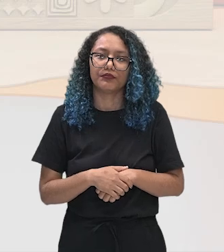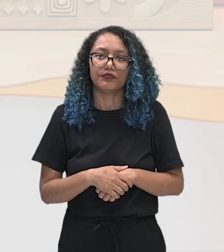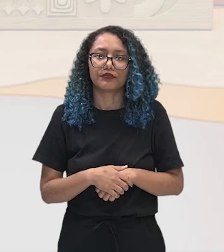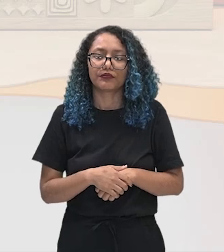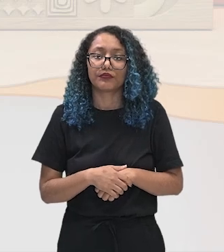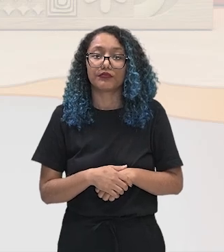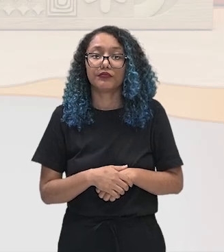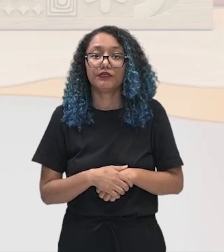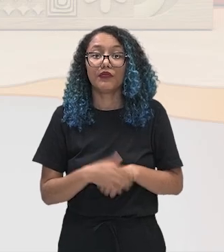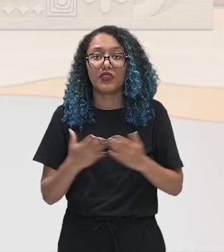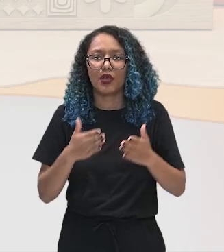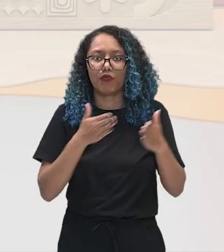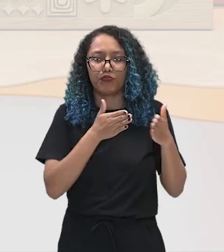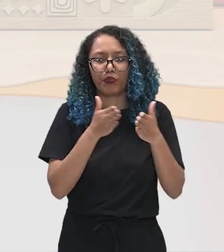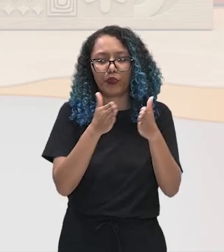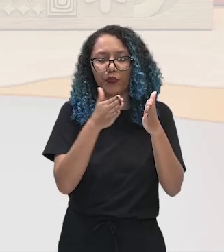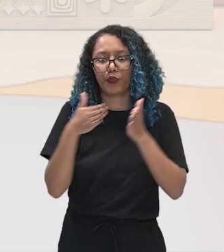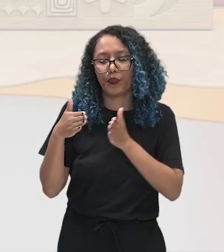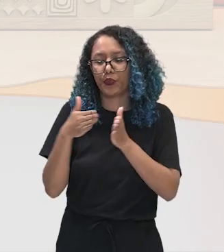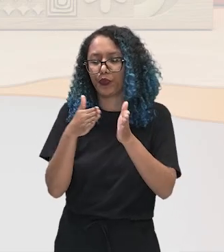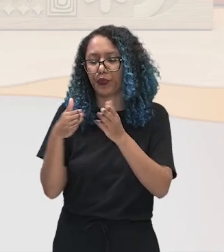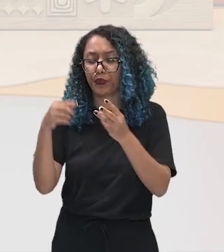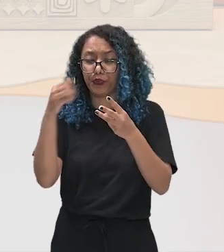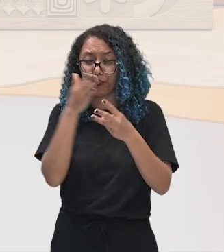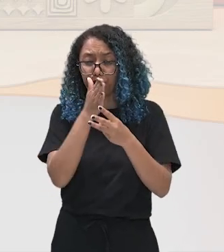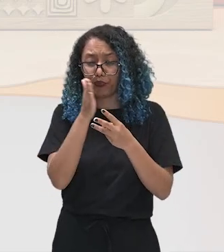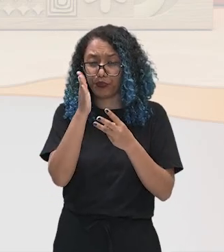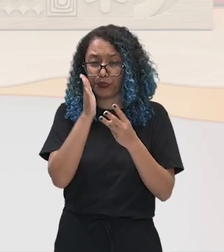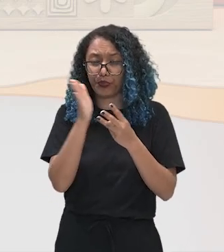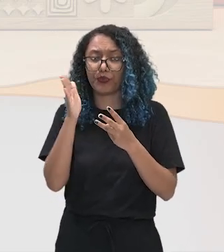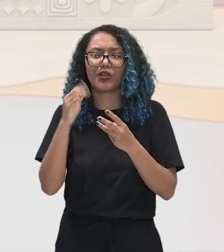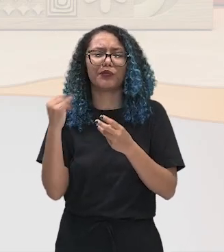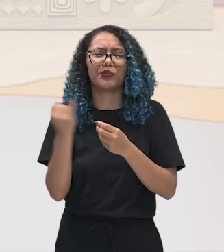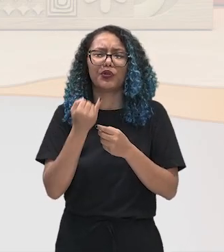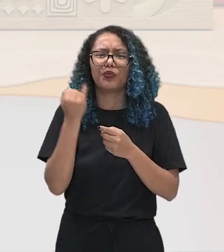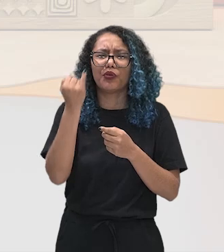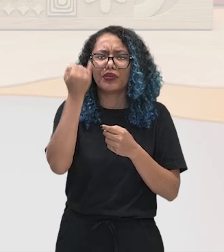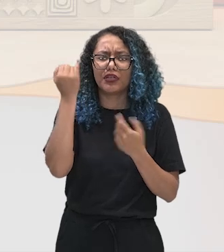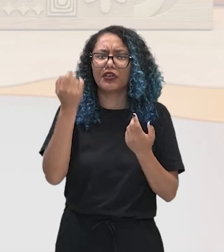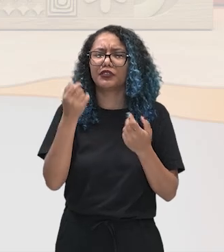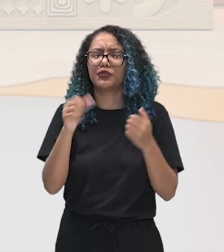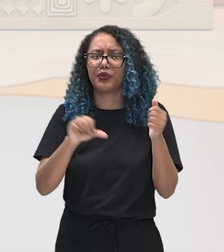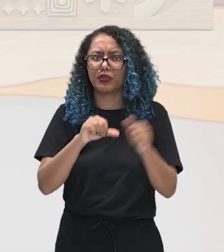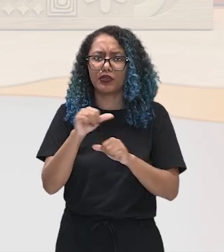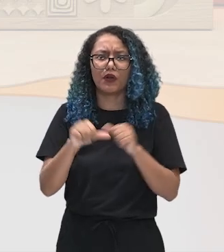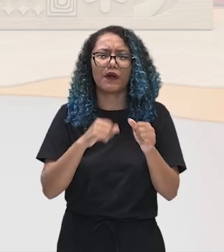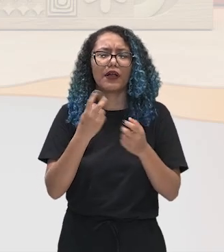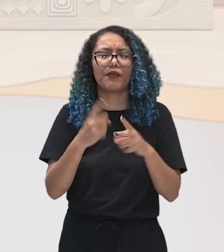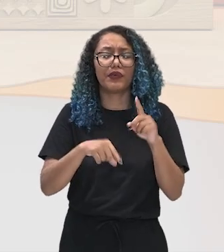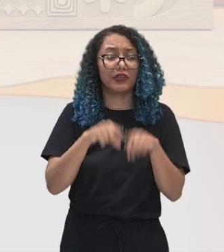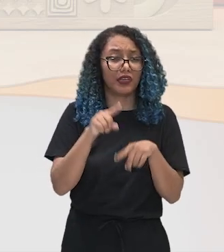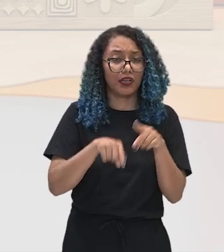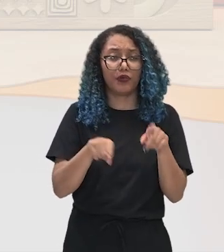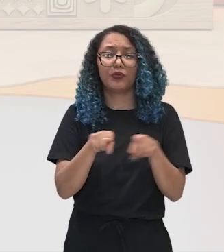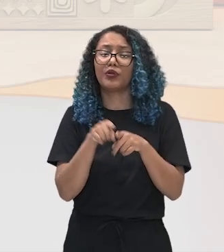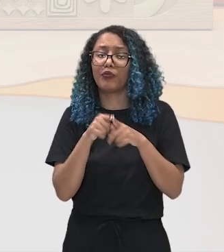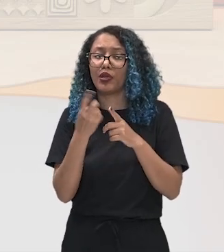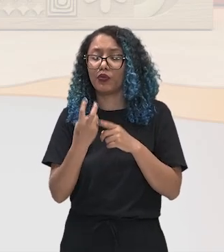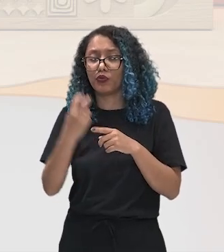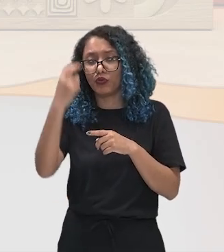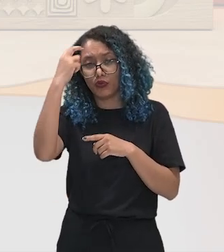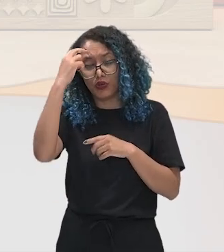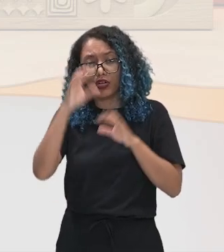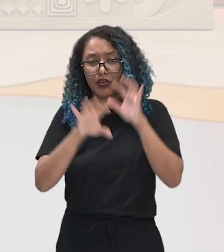comerciais foram essenciais para o intercâmbio de bens e ideias entre diferentes partes